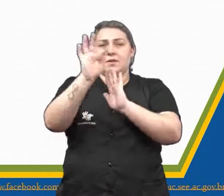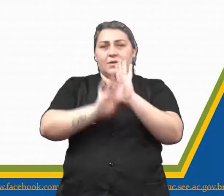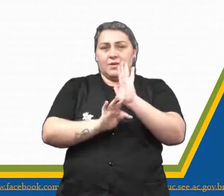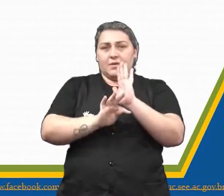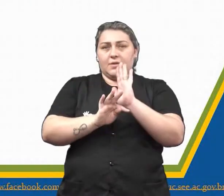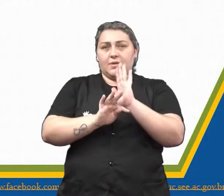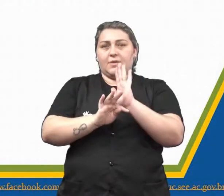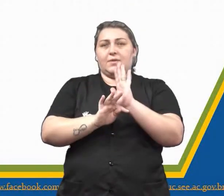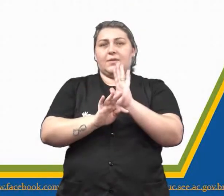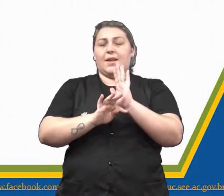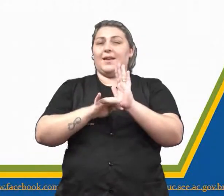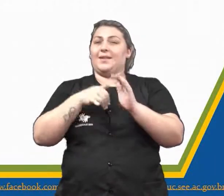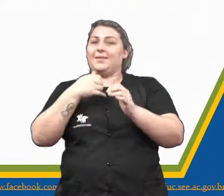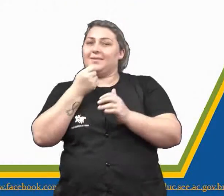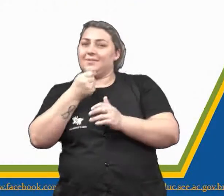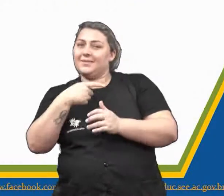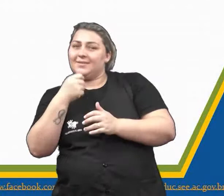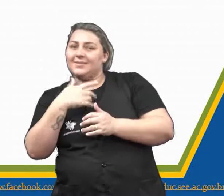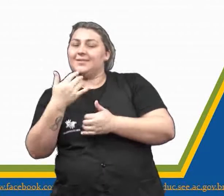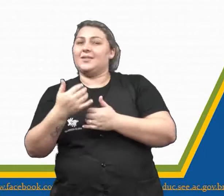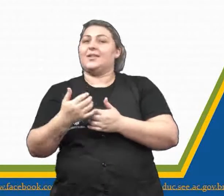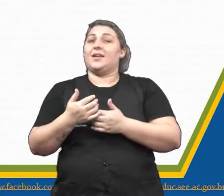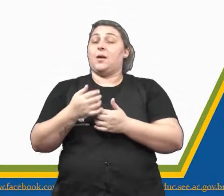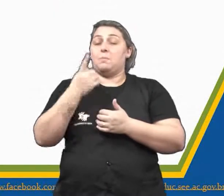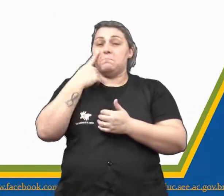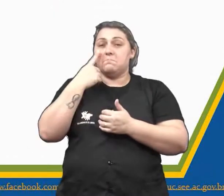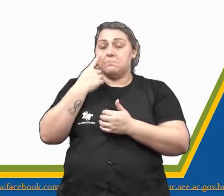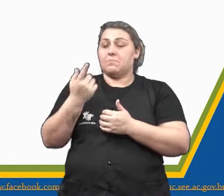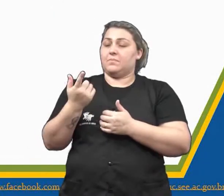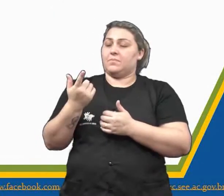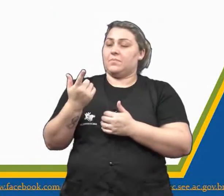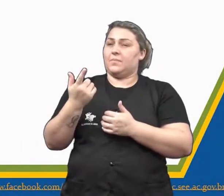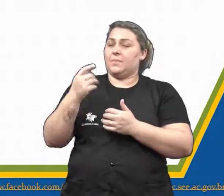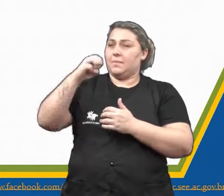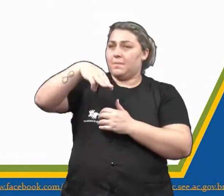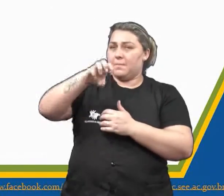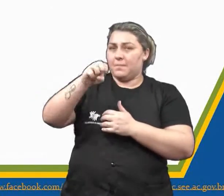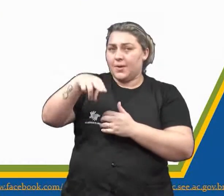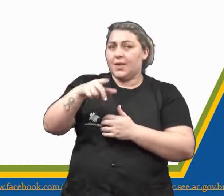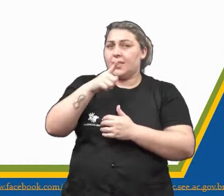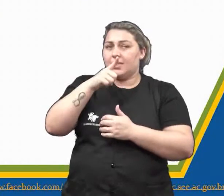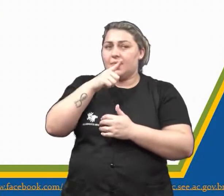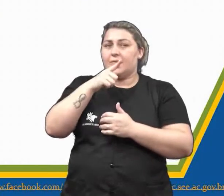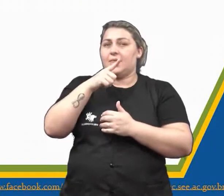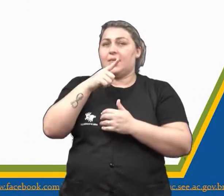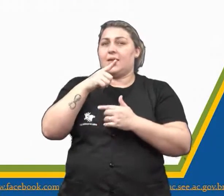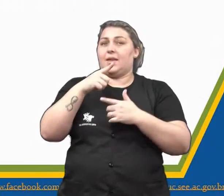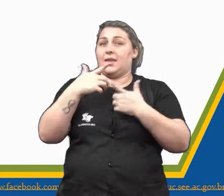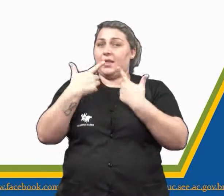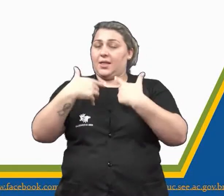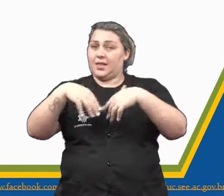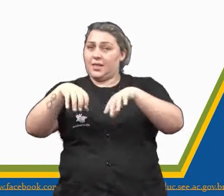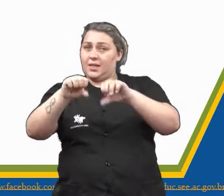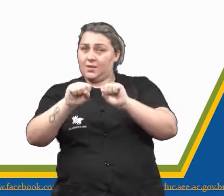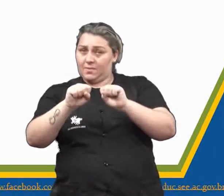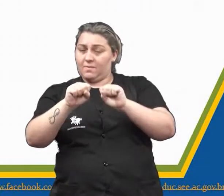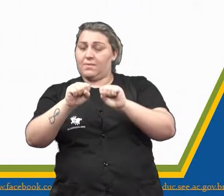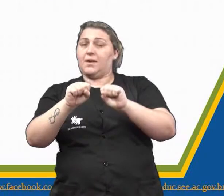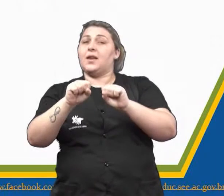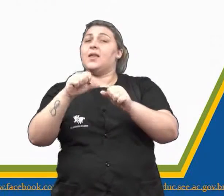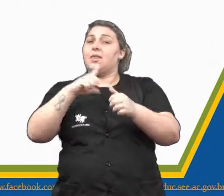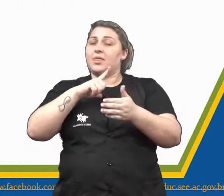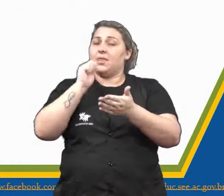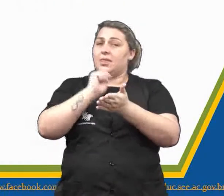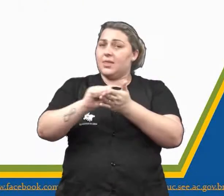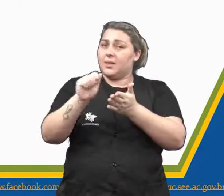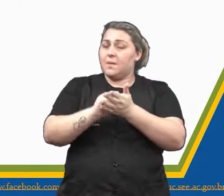é entreter, é divertir. E vocês podem ver aí, ó, que esse meme, ele tem linguagem, ele tem coisas escritas. Mas a gente também